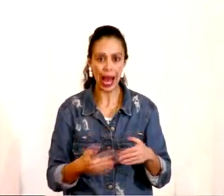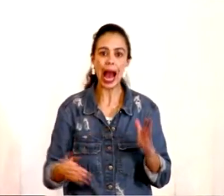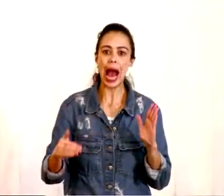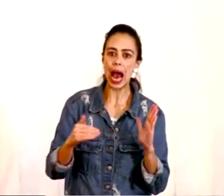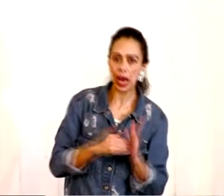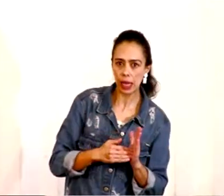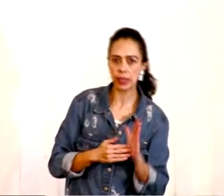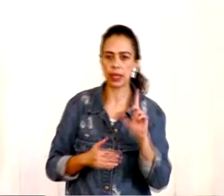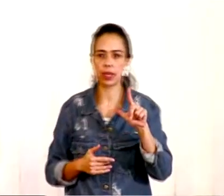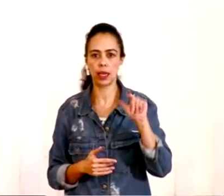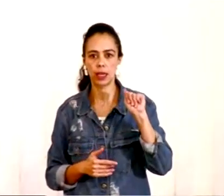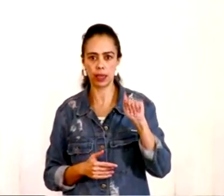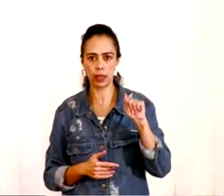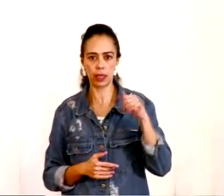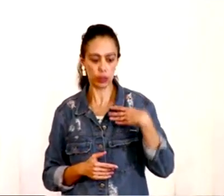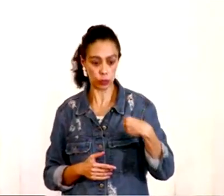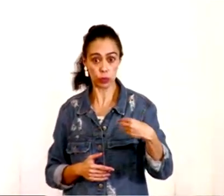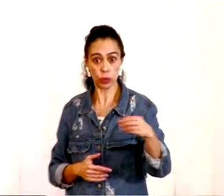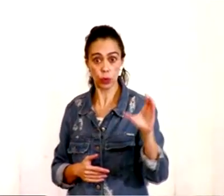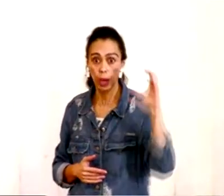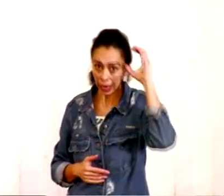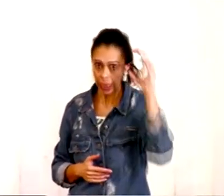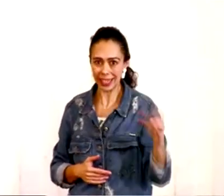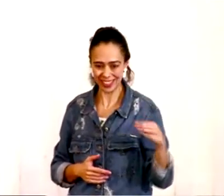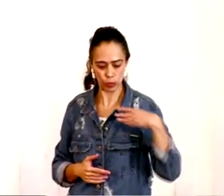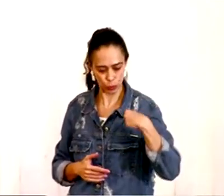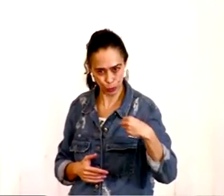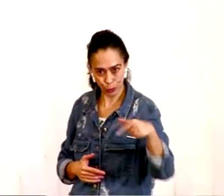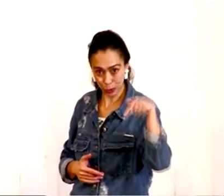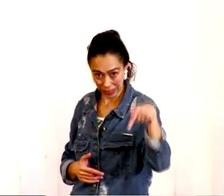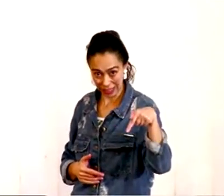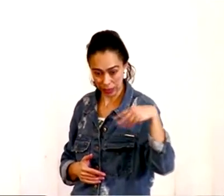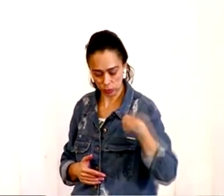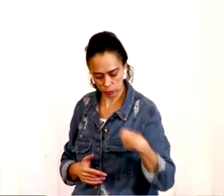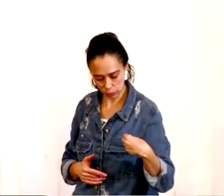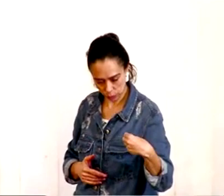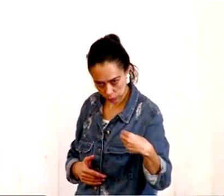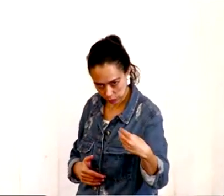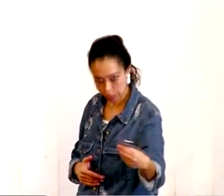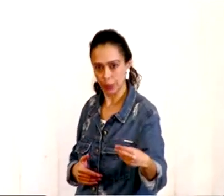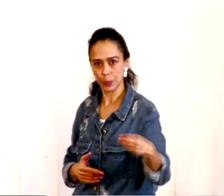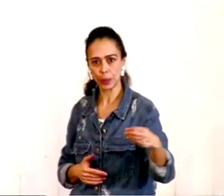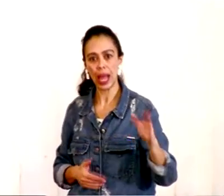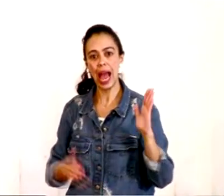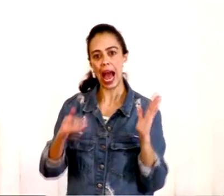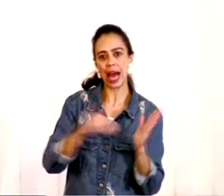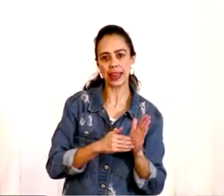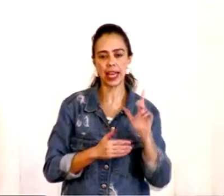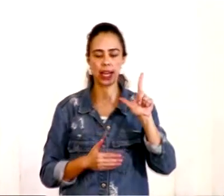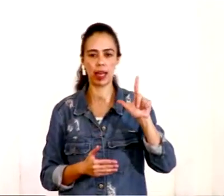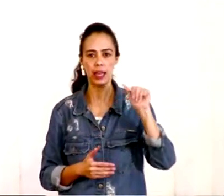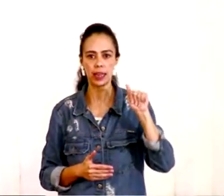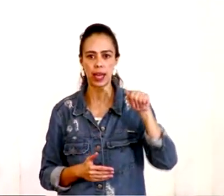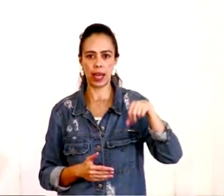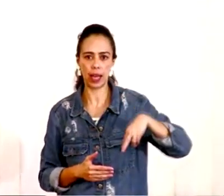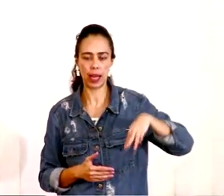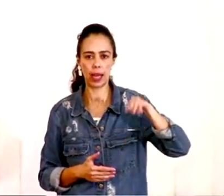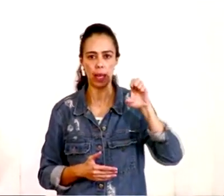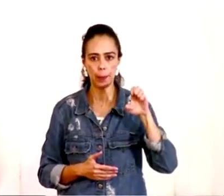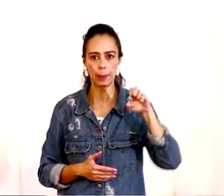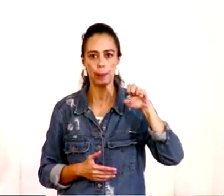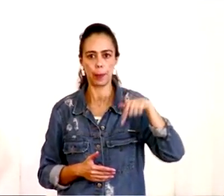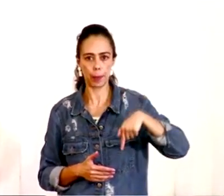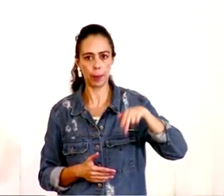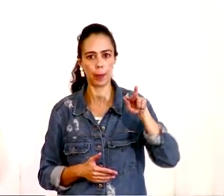nós vemos que esses filhos são agraciados com